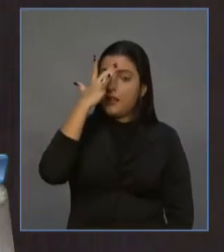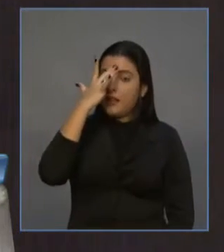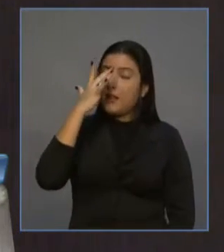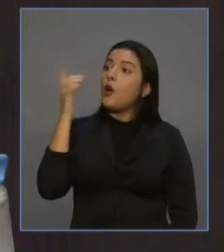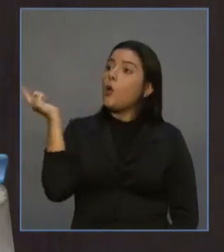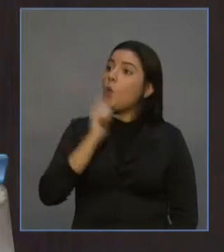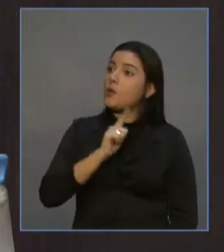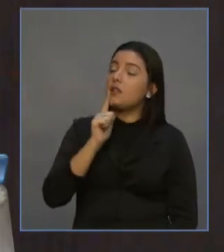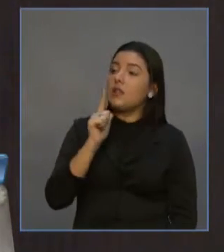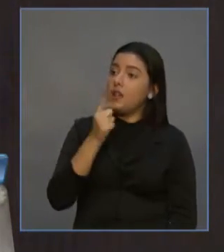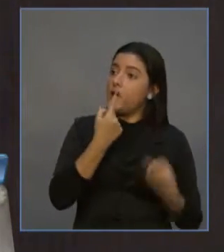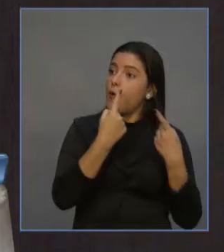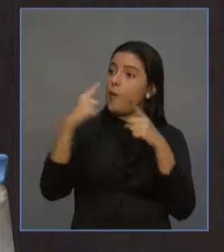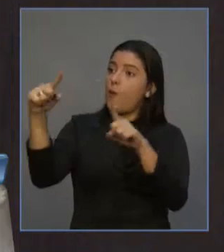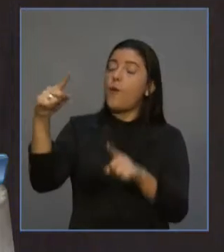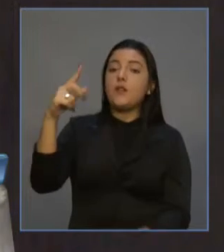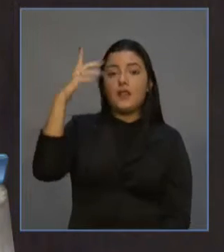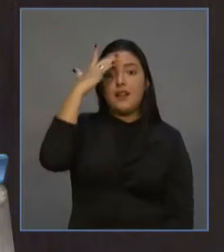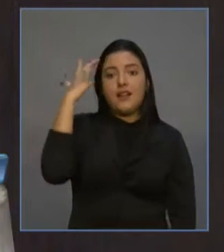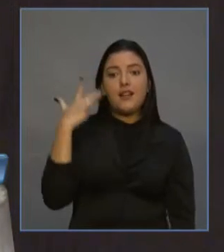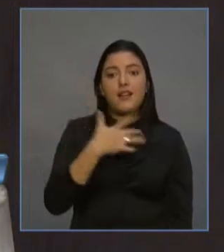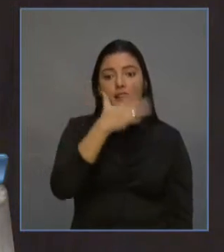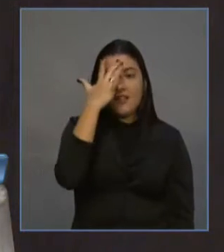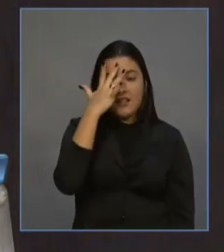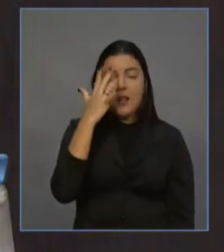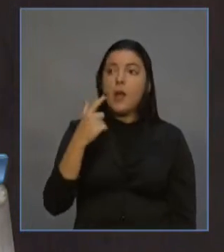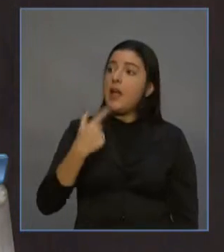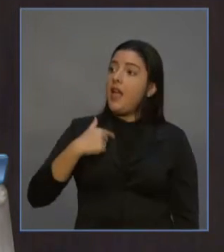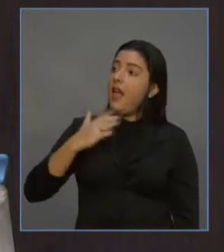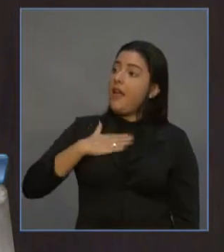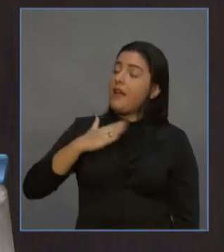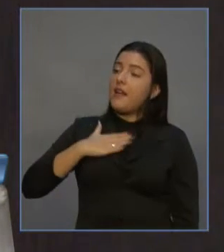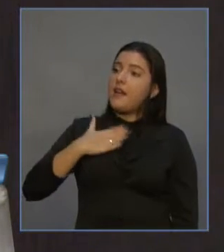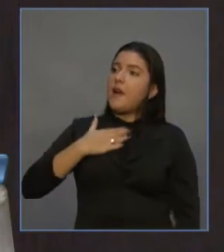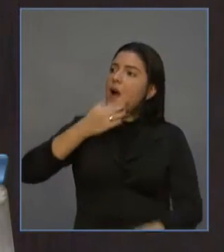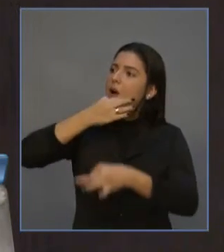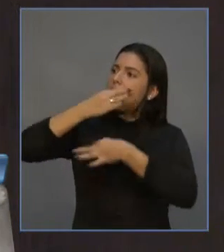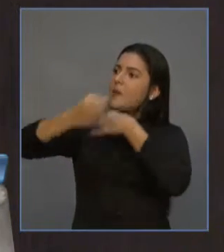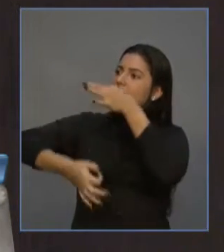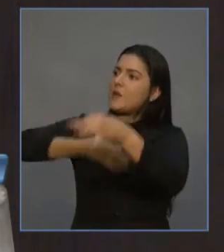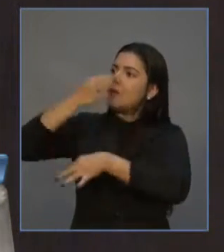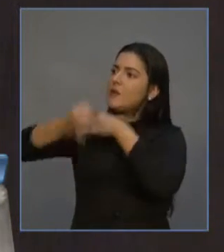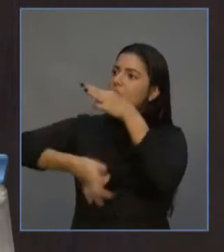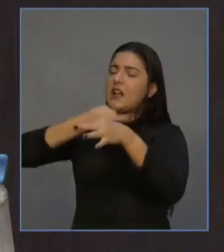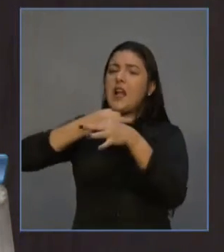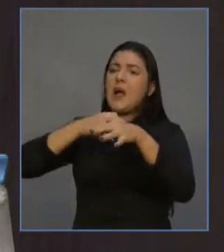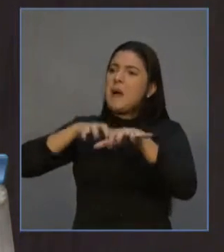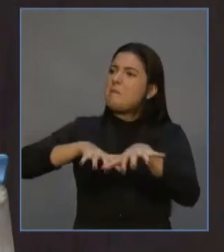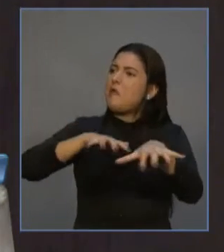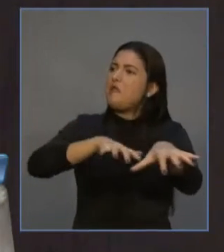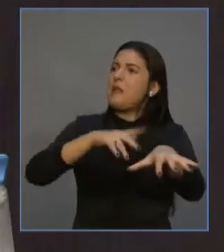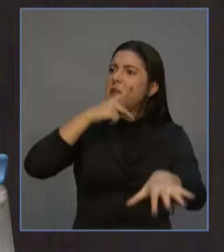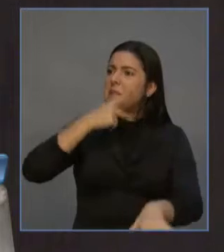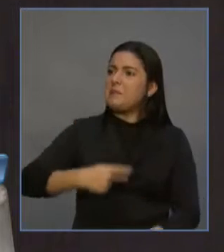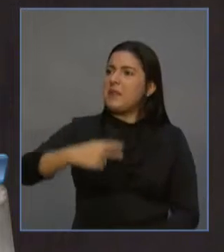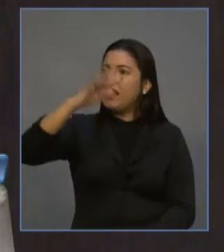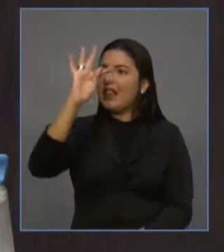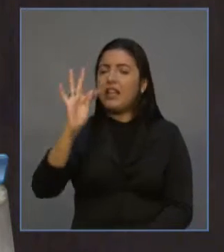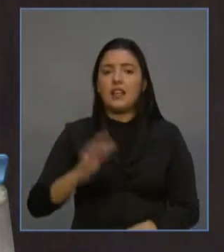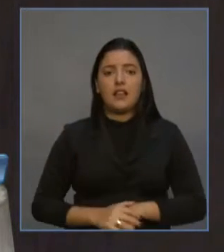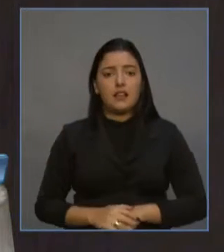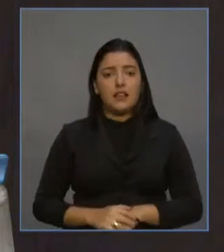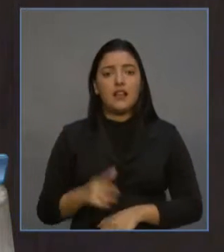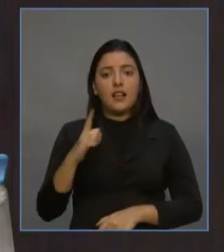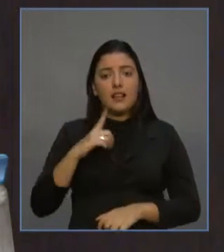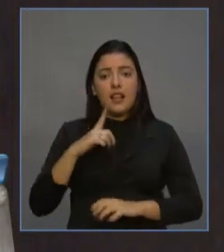ao Haddad. Nós somos os primeiros críticos a vários movimentos que o PT fez. Mas até pelo direito